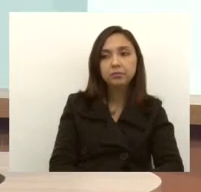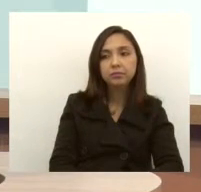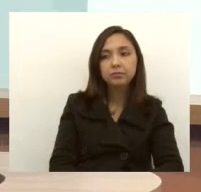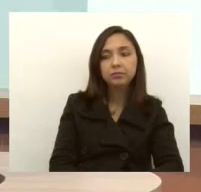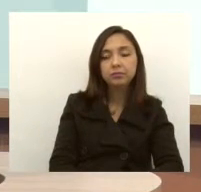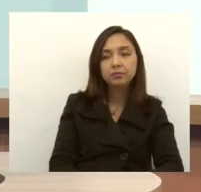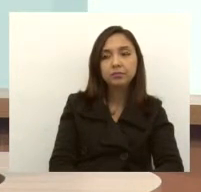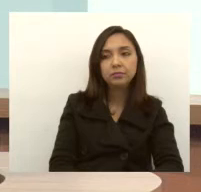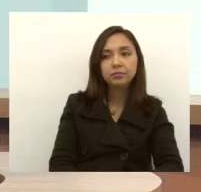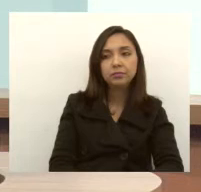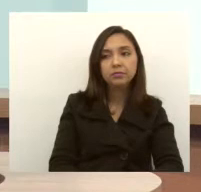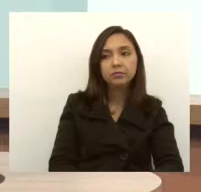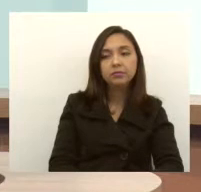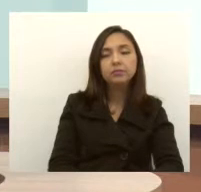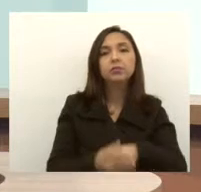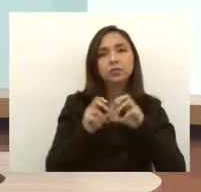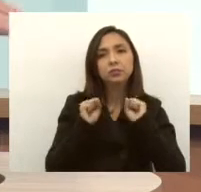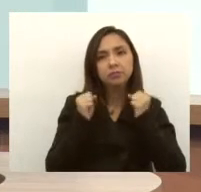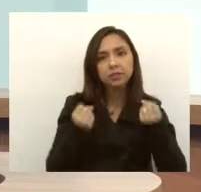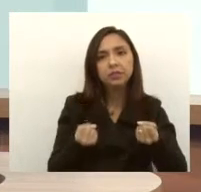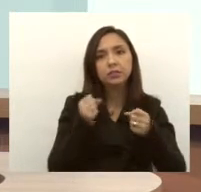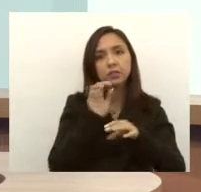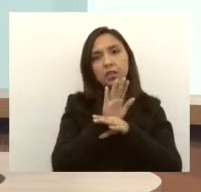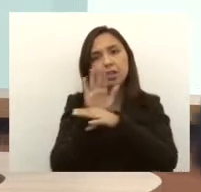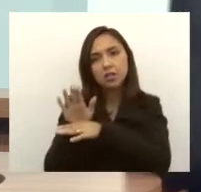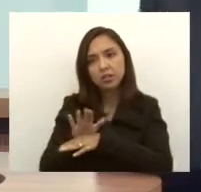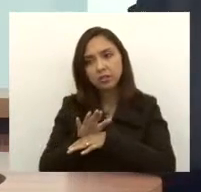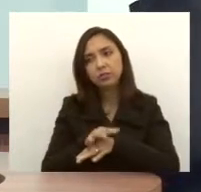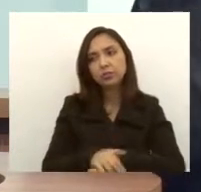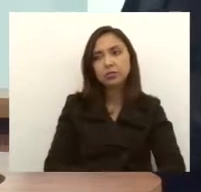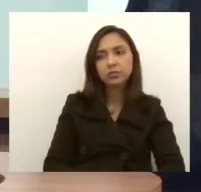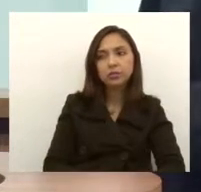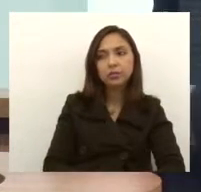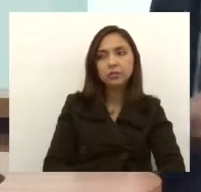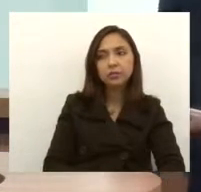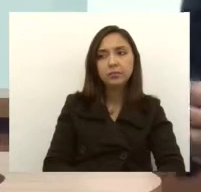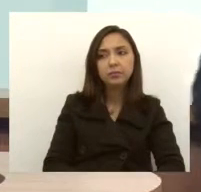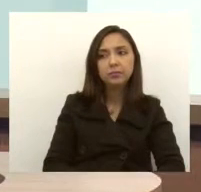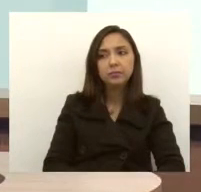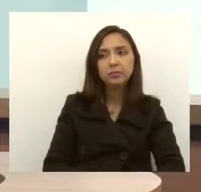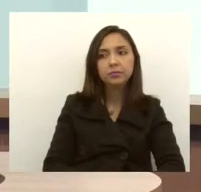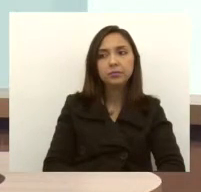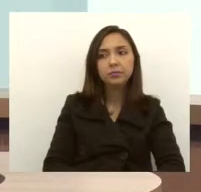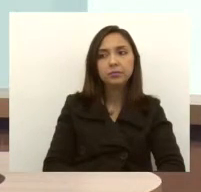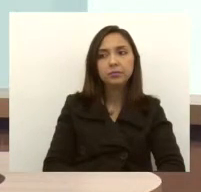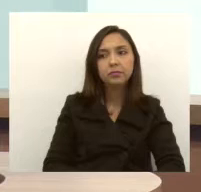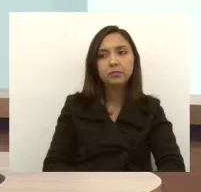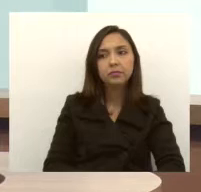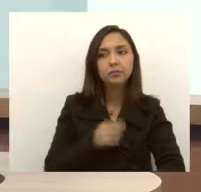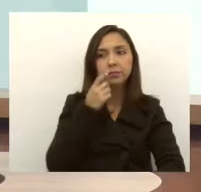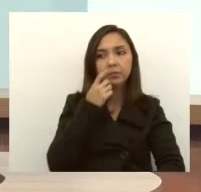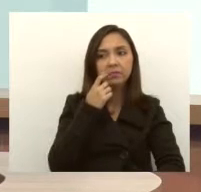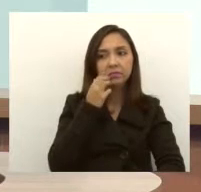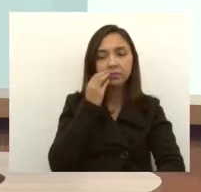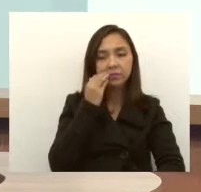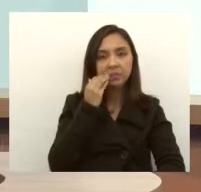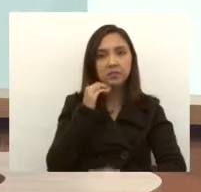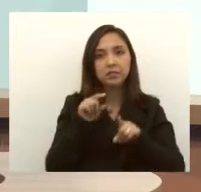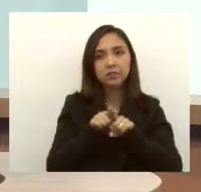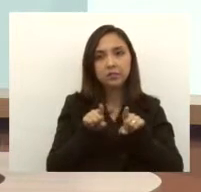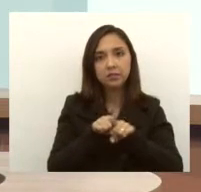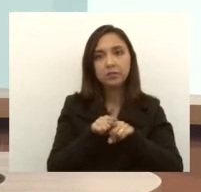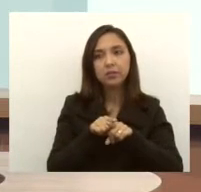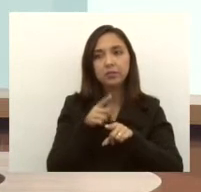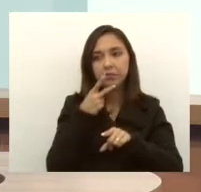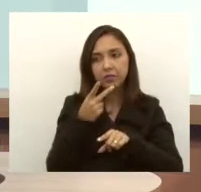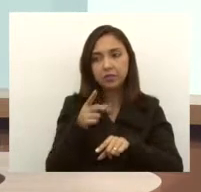vamos procurar fazer o que é possível em nome da população que o elegeu. Não poderia deixar de falar